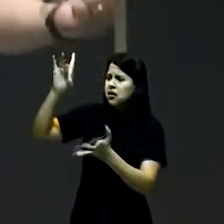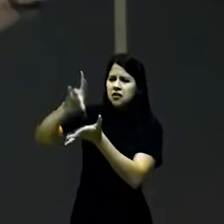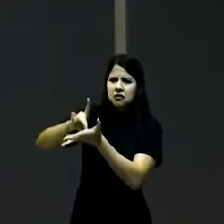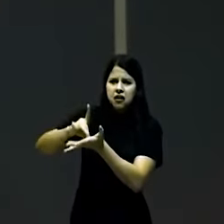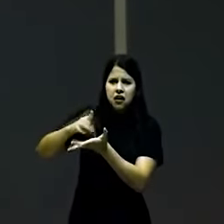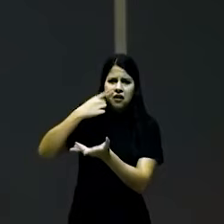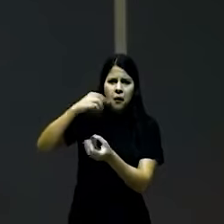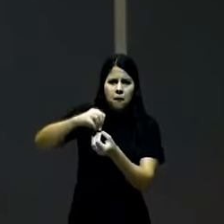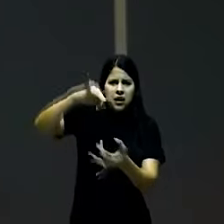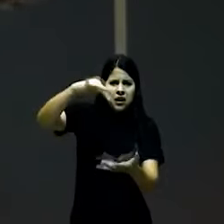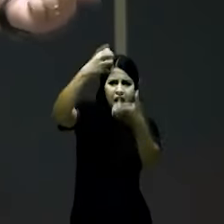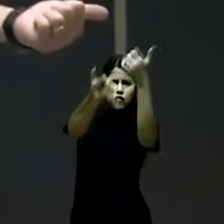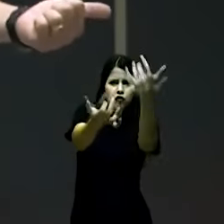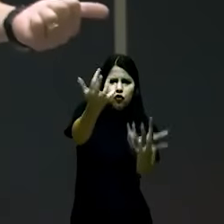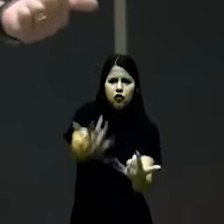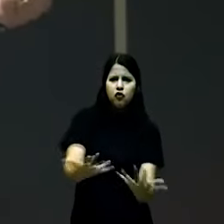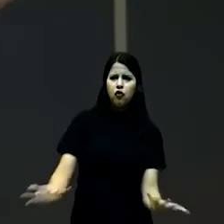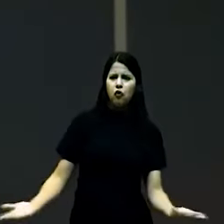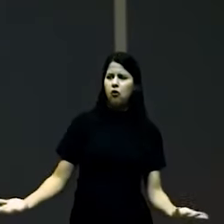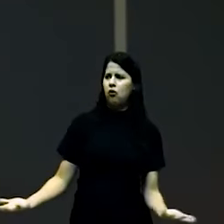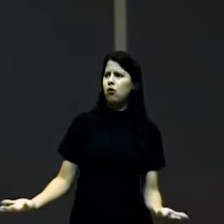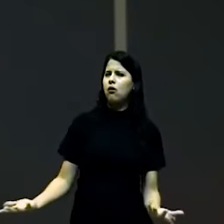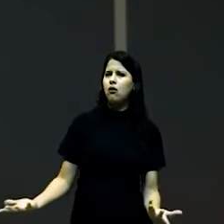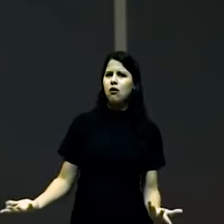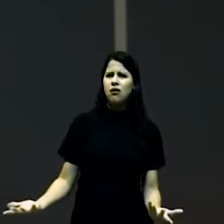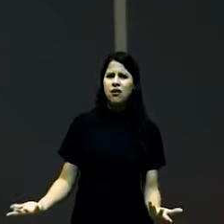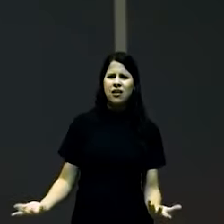Olha o que já Deus fez, o que Deus fez comigo.